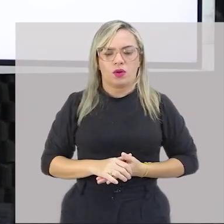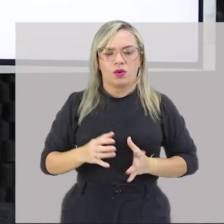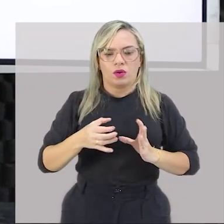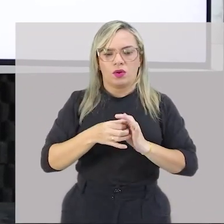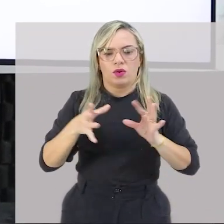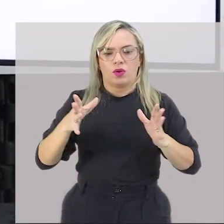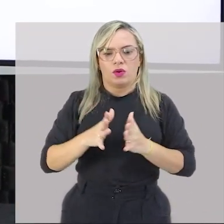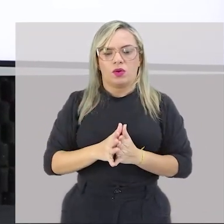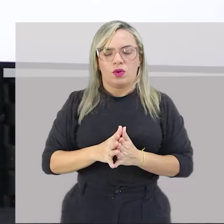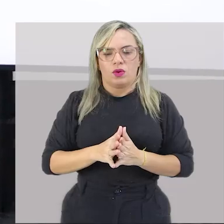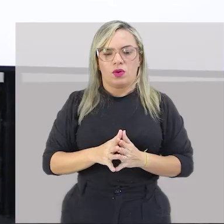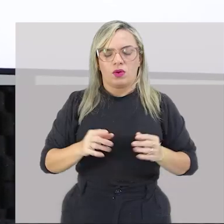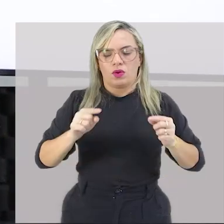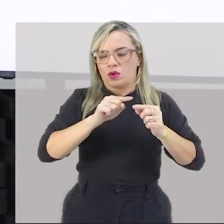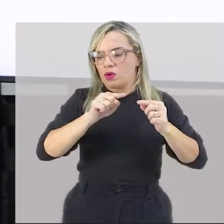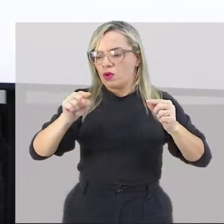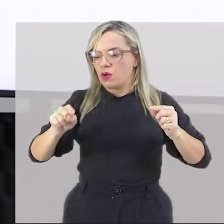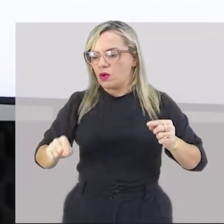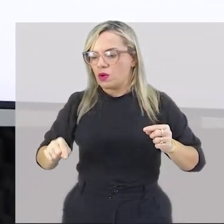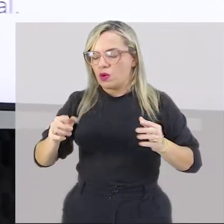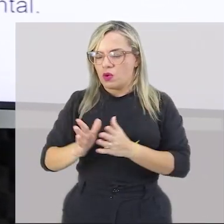na beira do precipício.